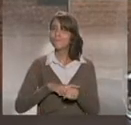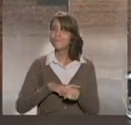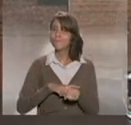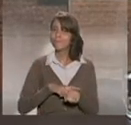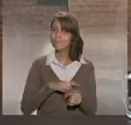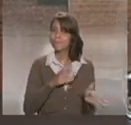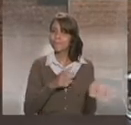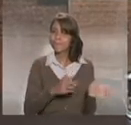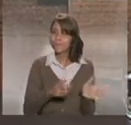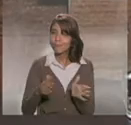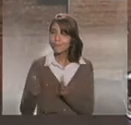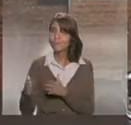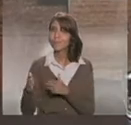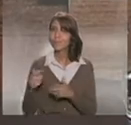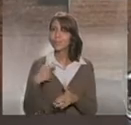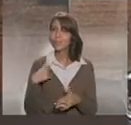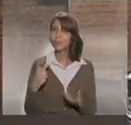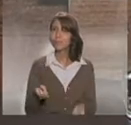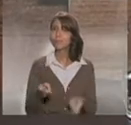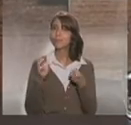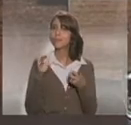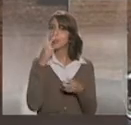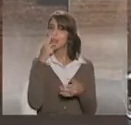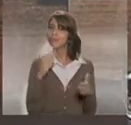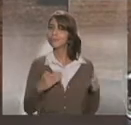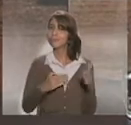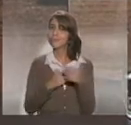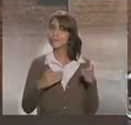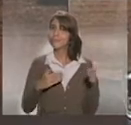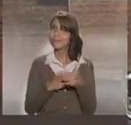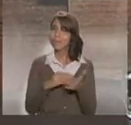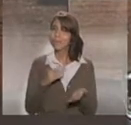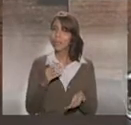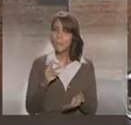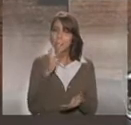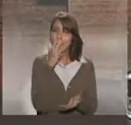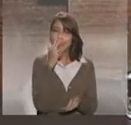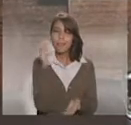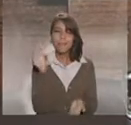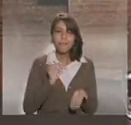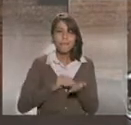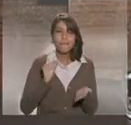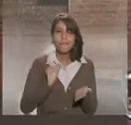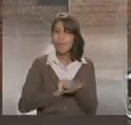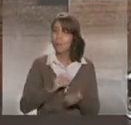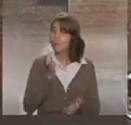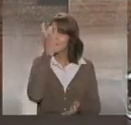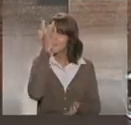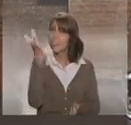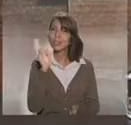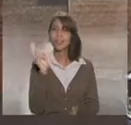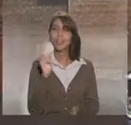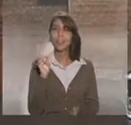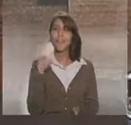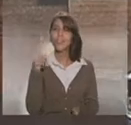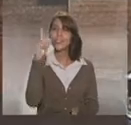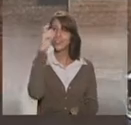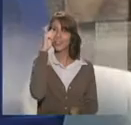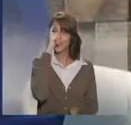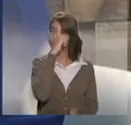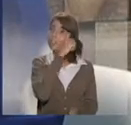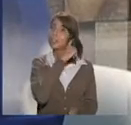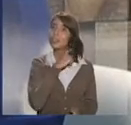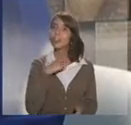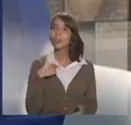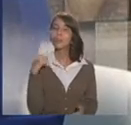nesse processo eu cheguei numa limitação minha tinha alguma coisa pra mim não era fácil era realmente difícil eu tinha realmente